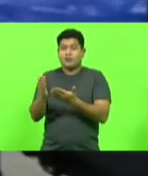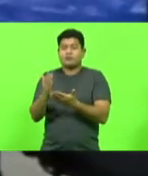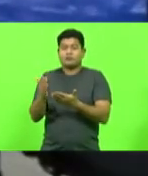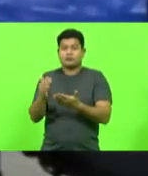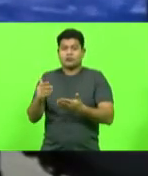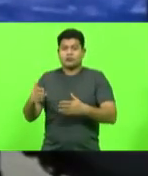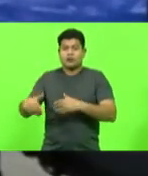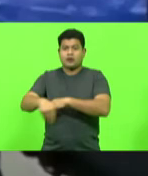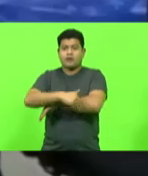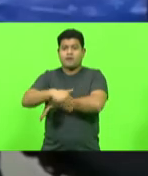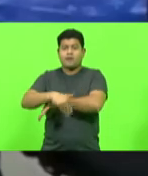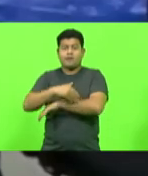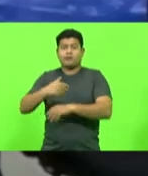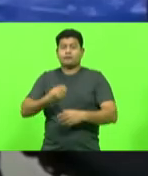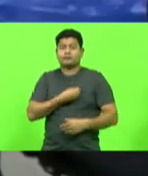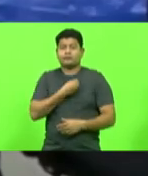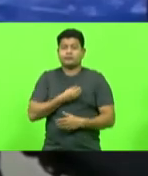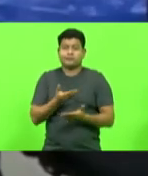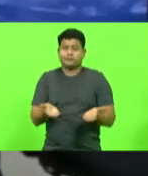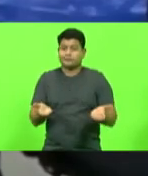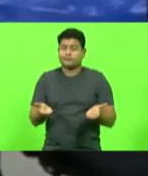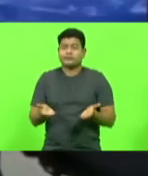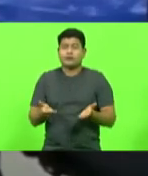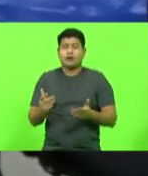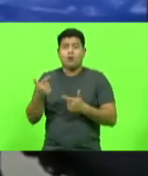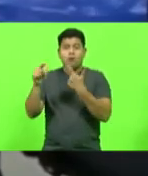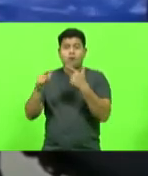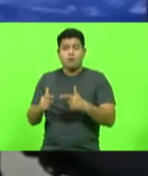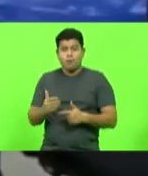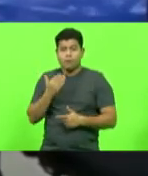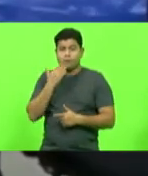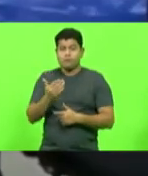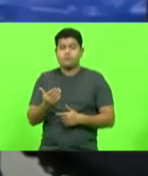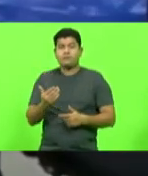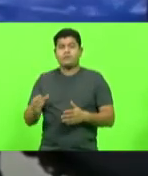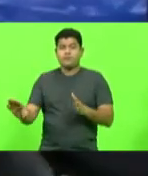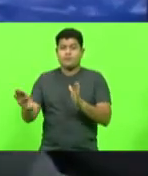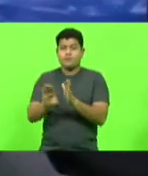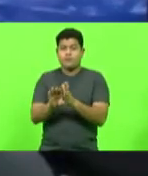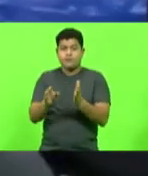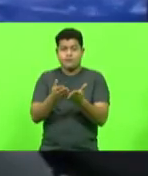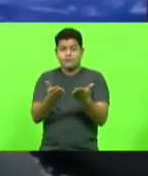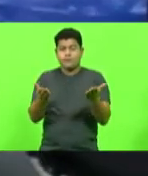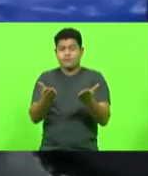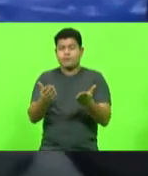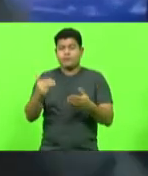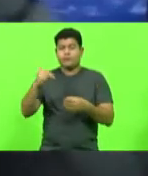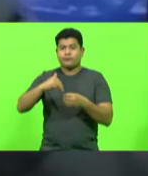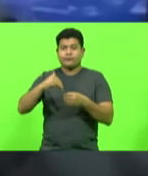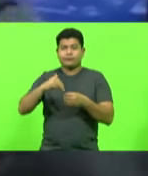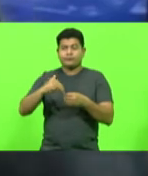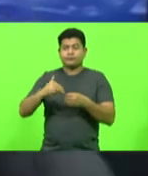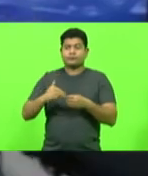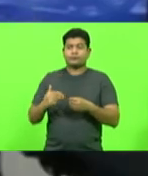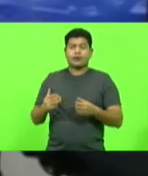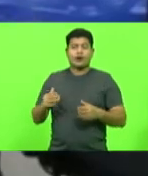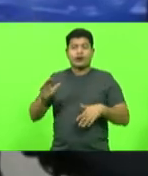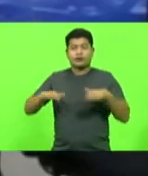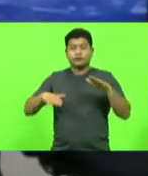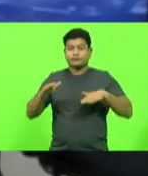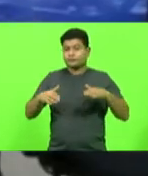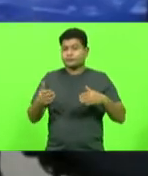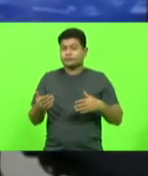E outras demandas aí que estão chegando na porta dos municípios e que muitas vezes, sem as